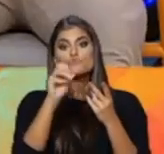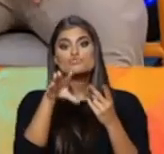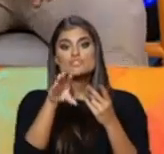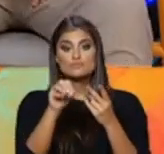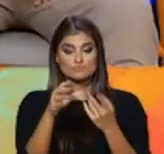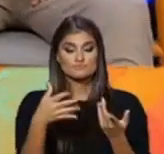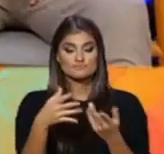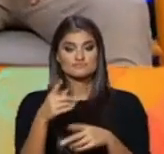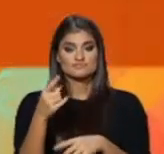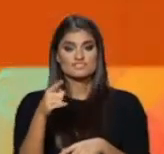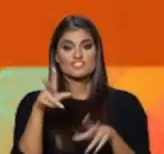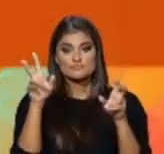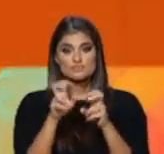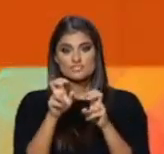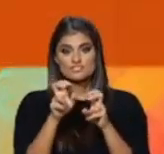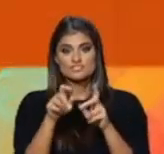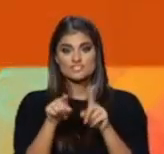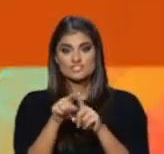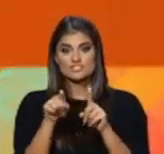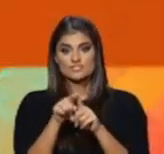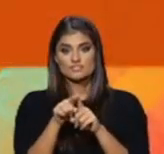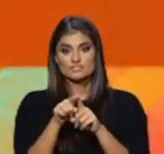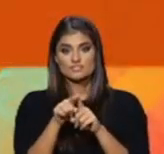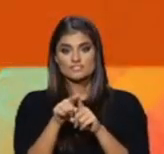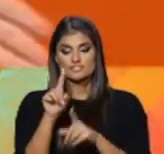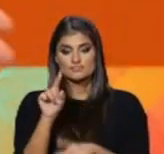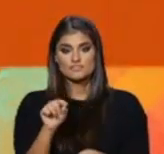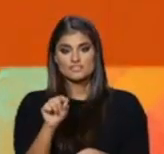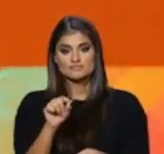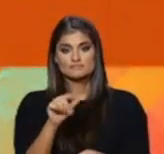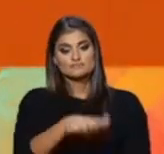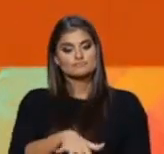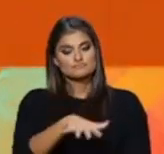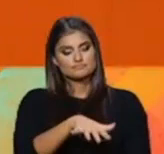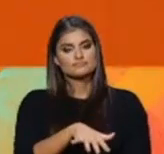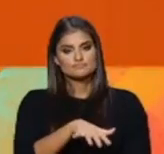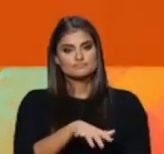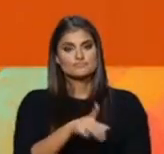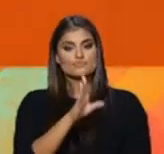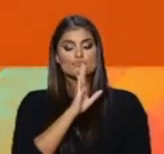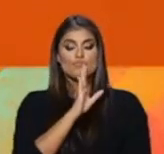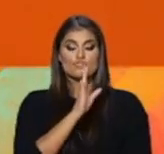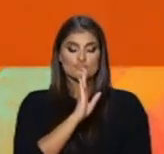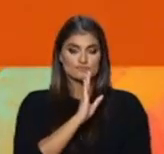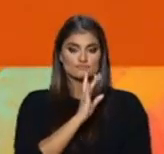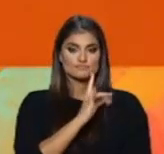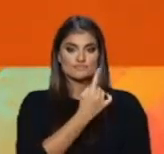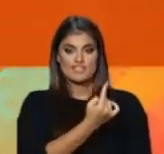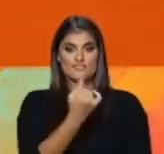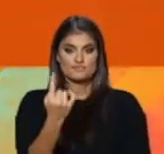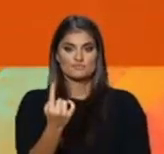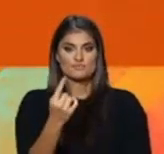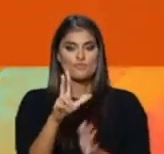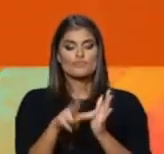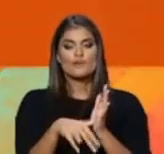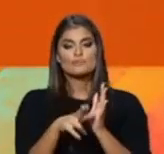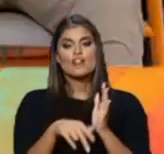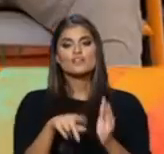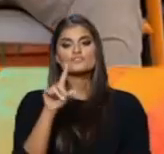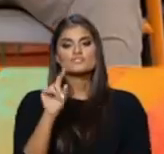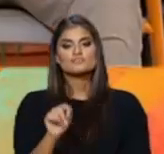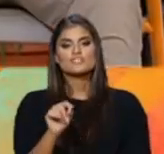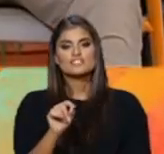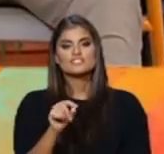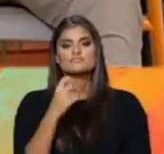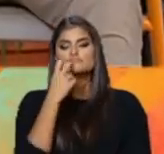devem ter sido levadas em conta devido aos sítios em que eles, vivem. O vocabulário, o